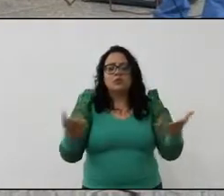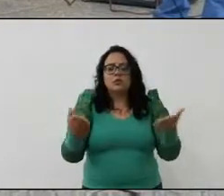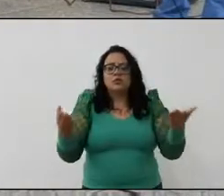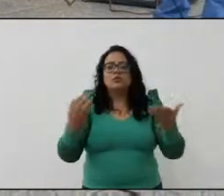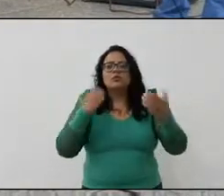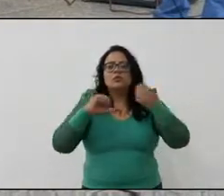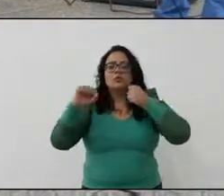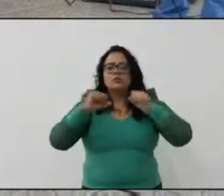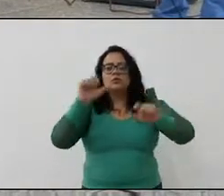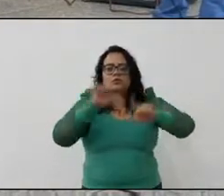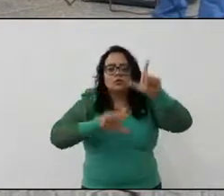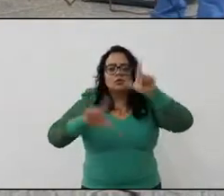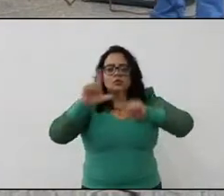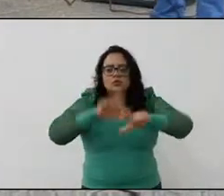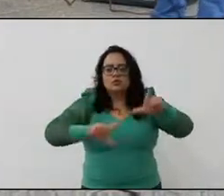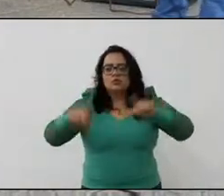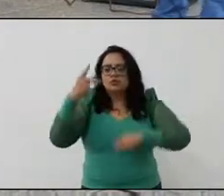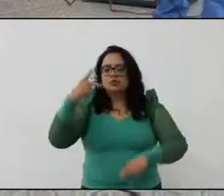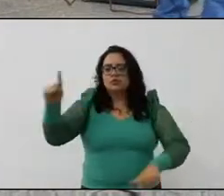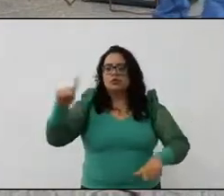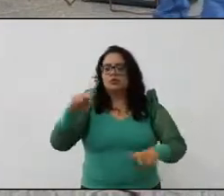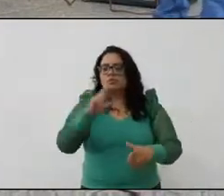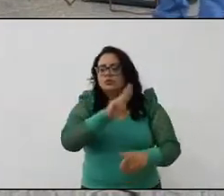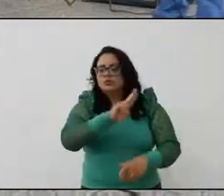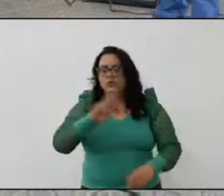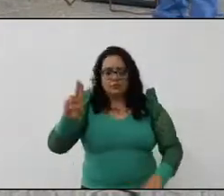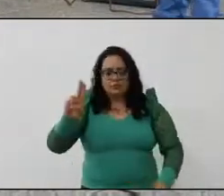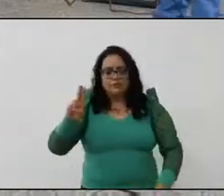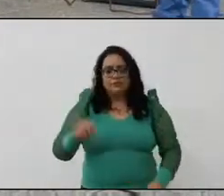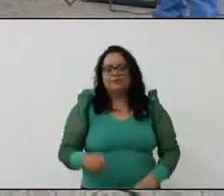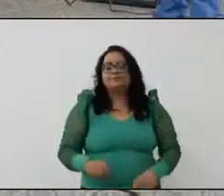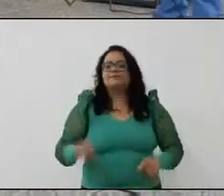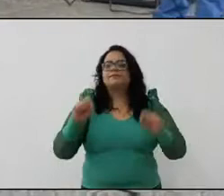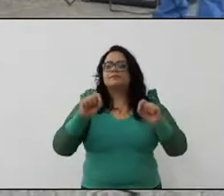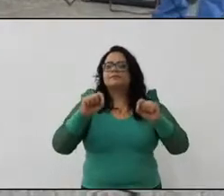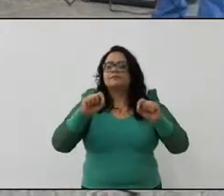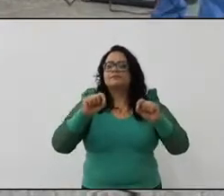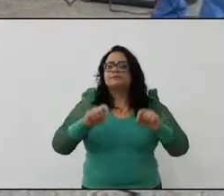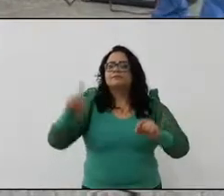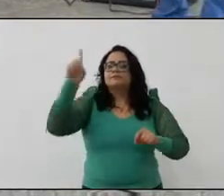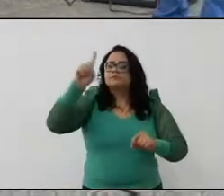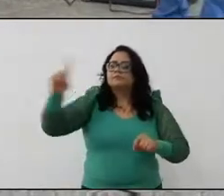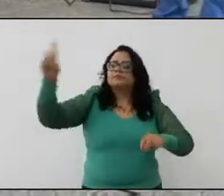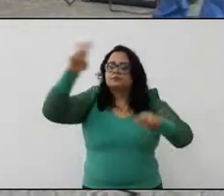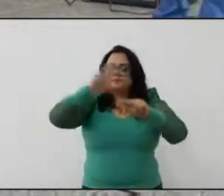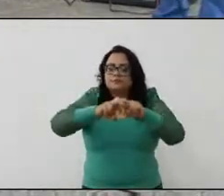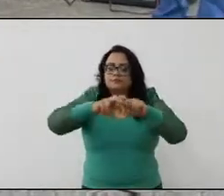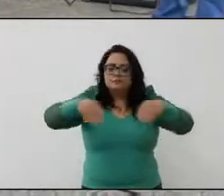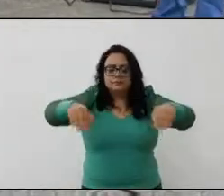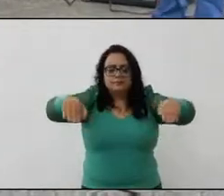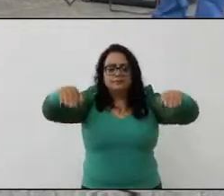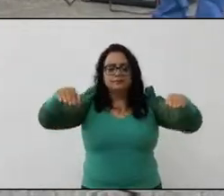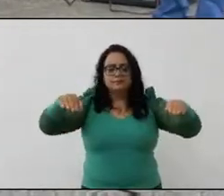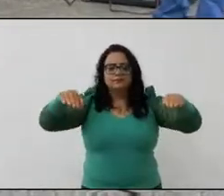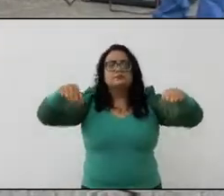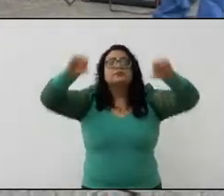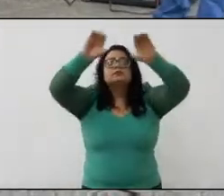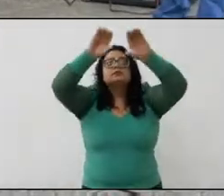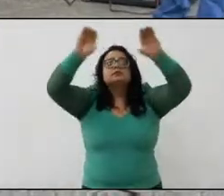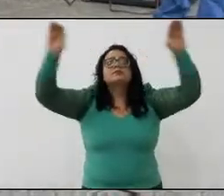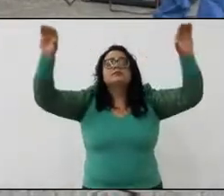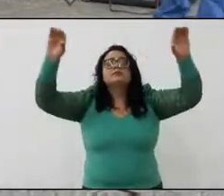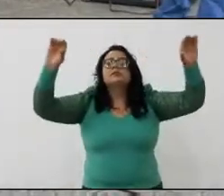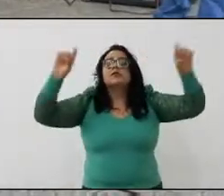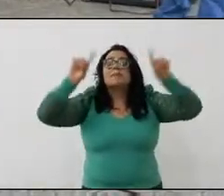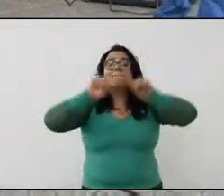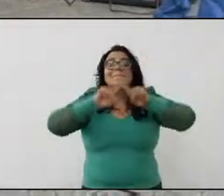de louvor e adoração ao Teu nome, que o trono do Senhor está nas alturas, mas o Senhor se